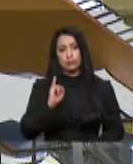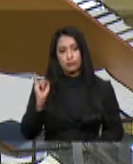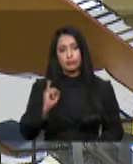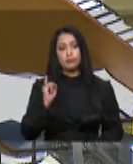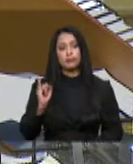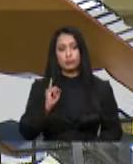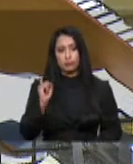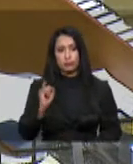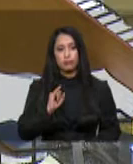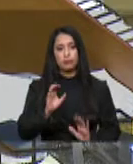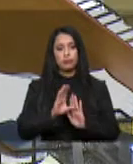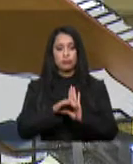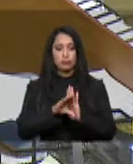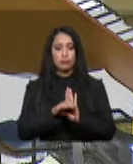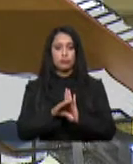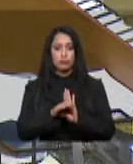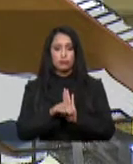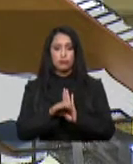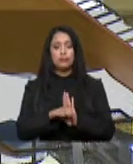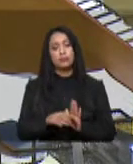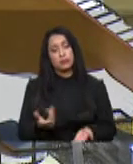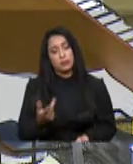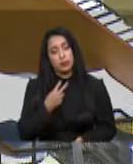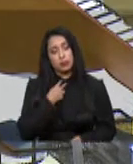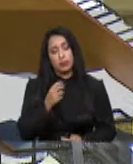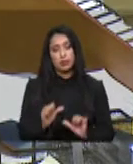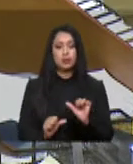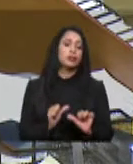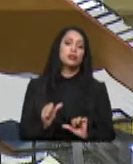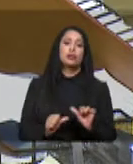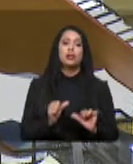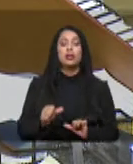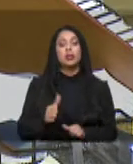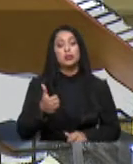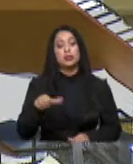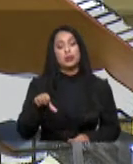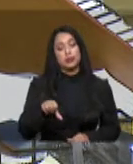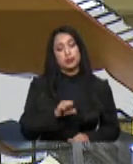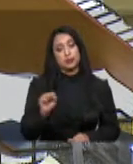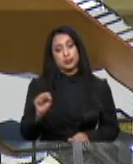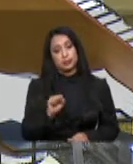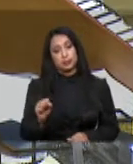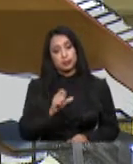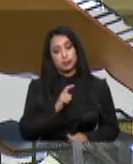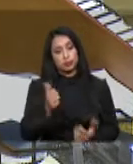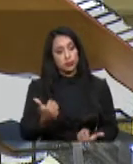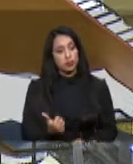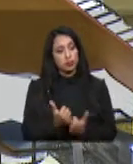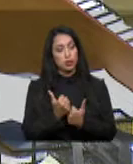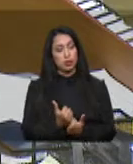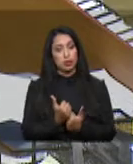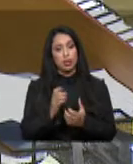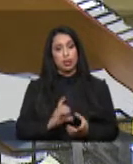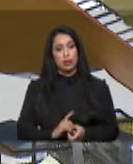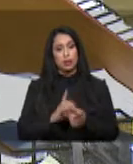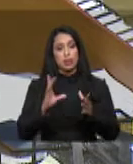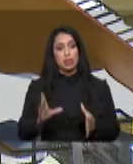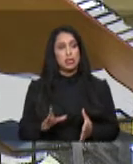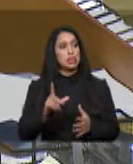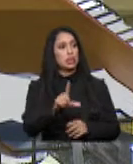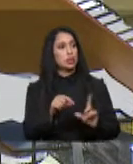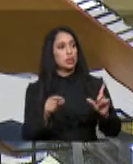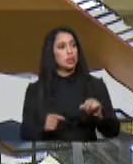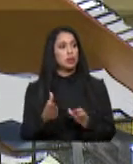conceito como esse pode ser distorcido e não está no projeto constitucional de 1988, substituir a democracia eletiva por uma democracia